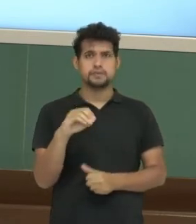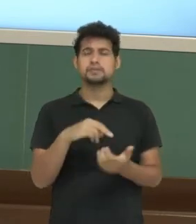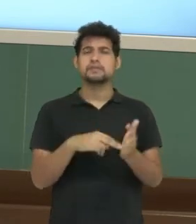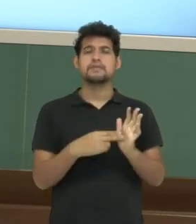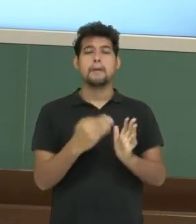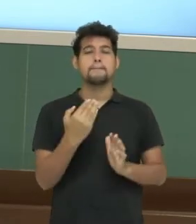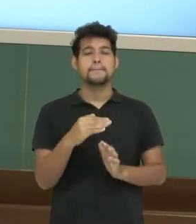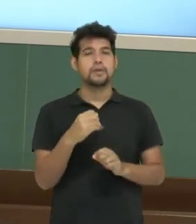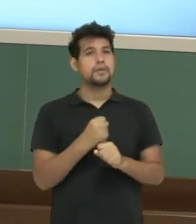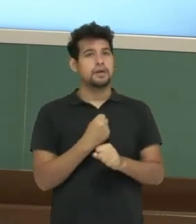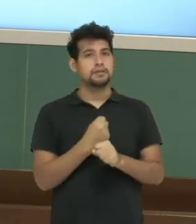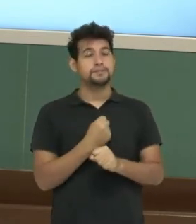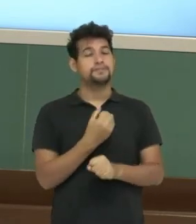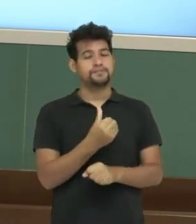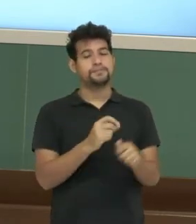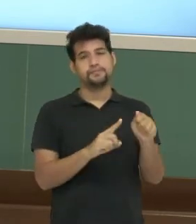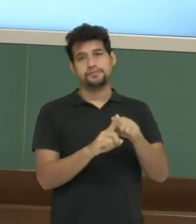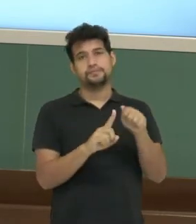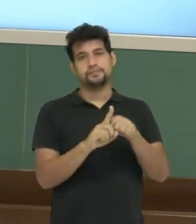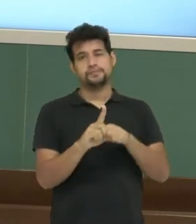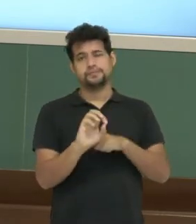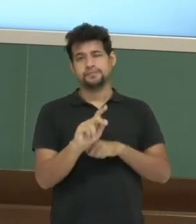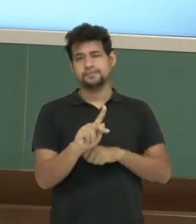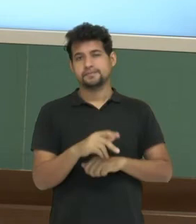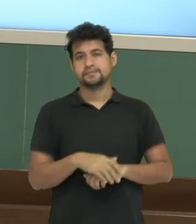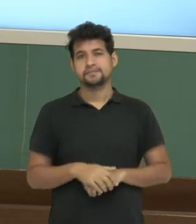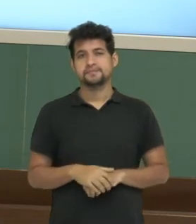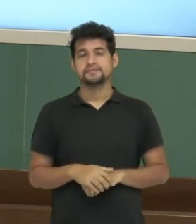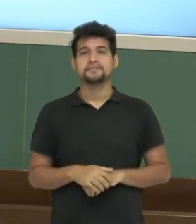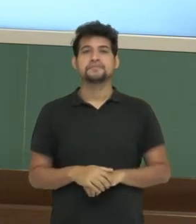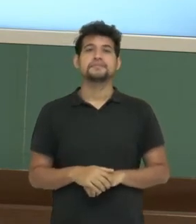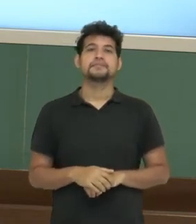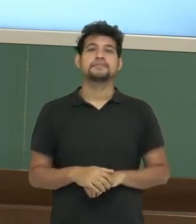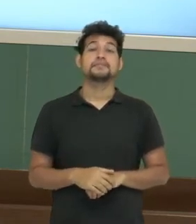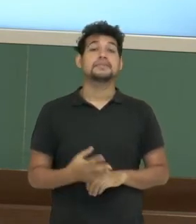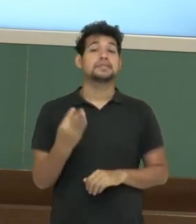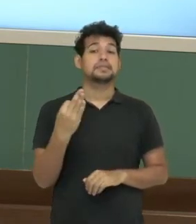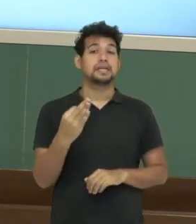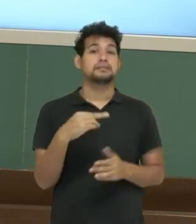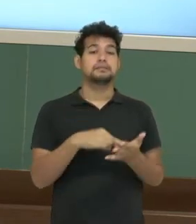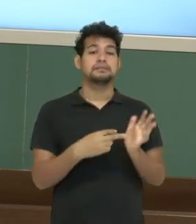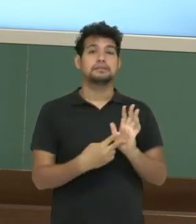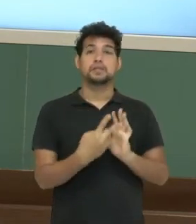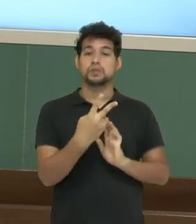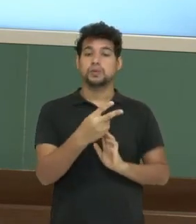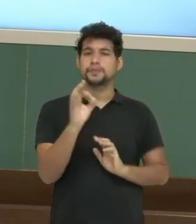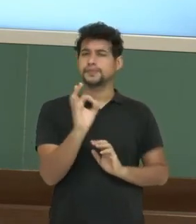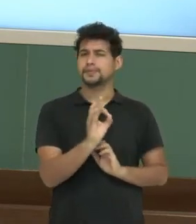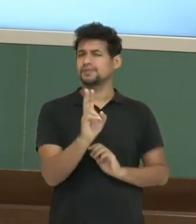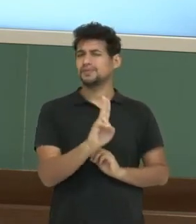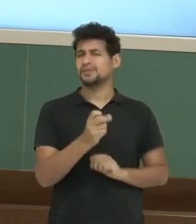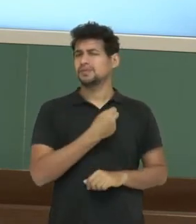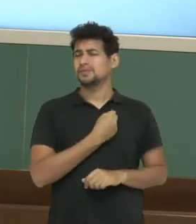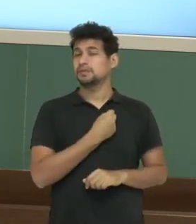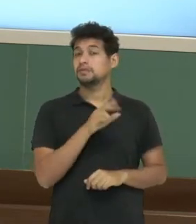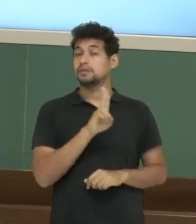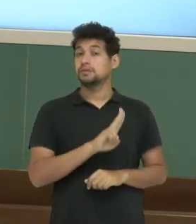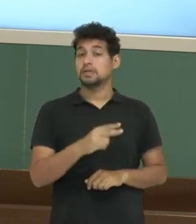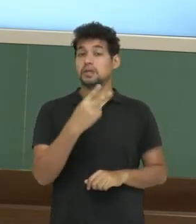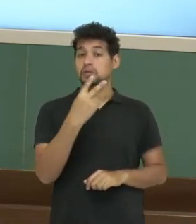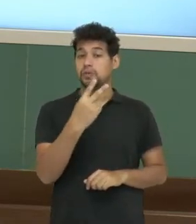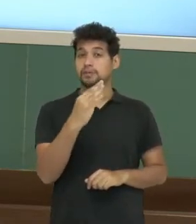ano, 6 meses. Tudo bem? Taxa 2%, então não vou usar esse número, vou usar 2 sobre